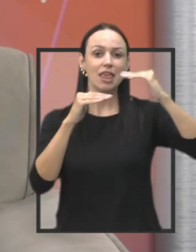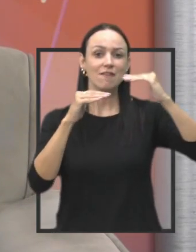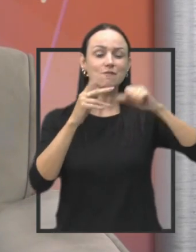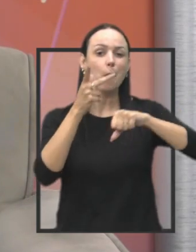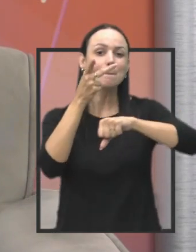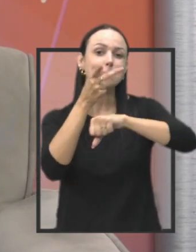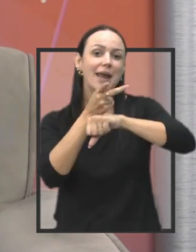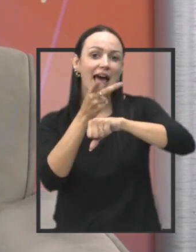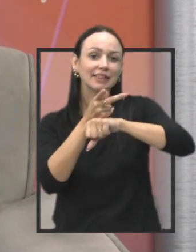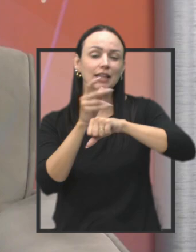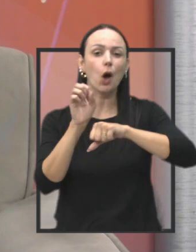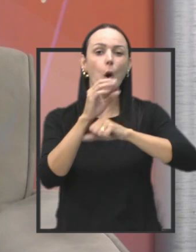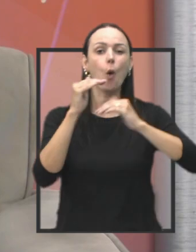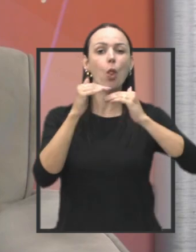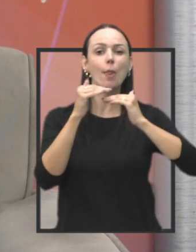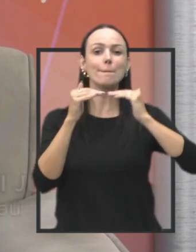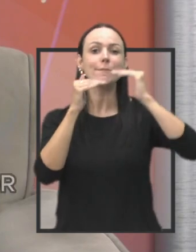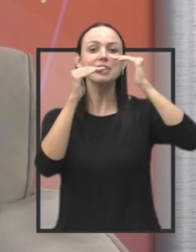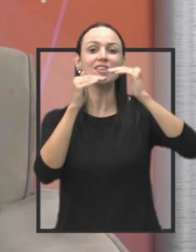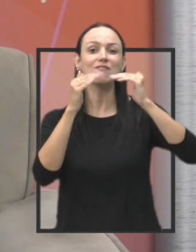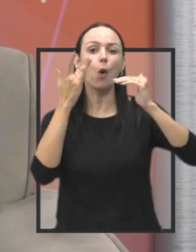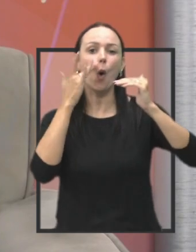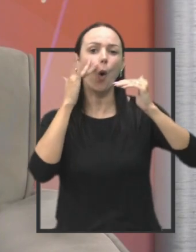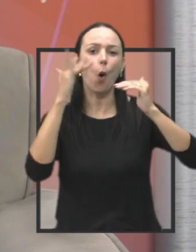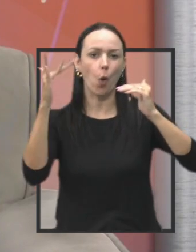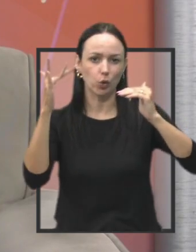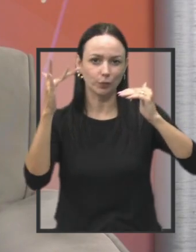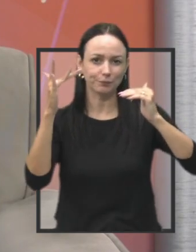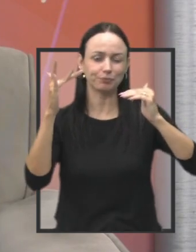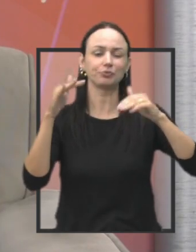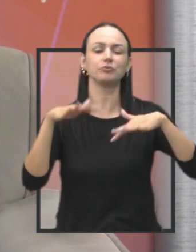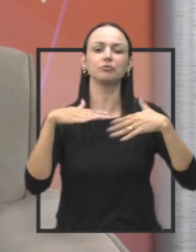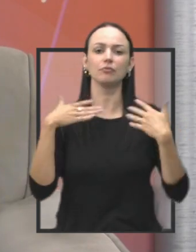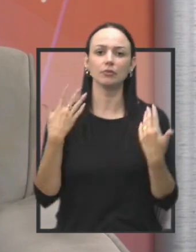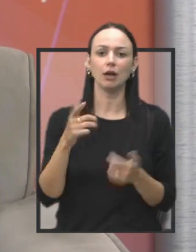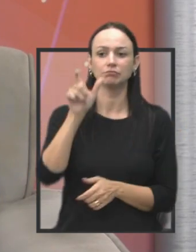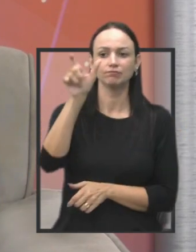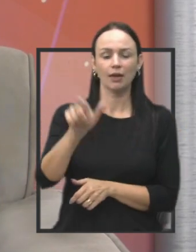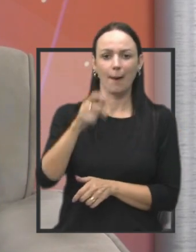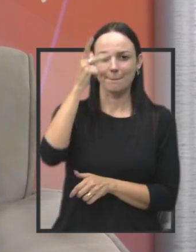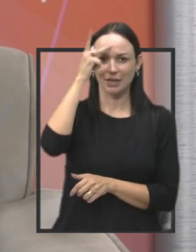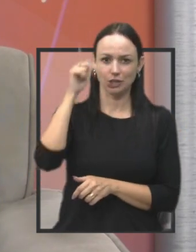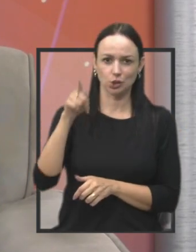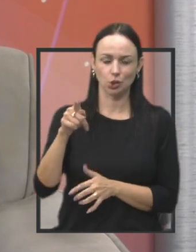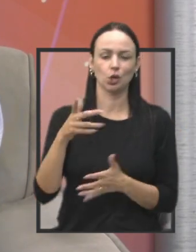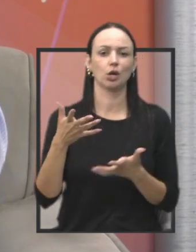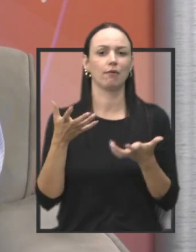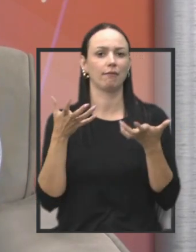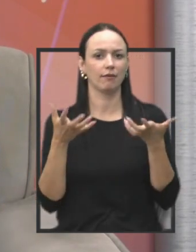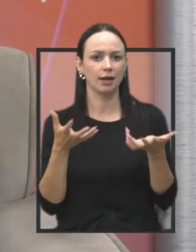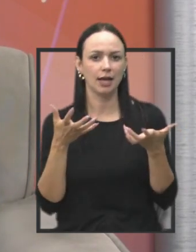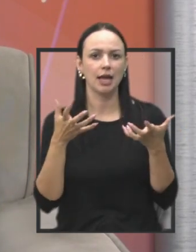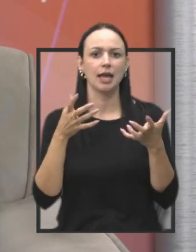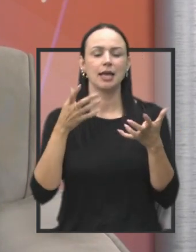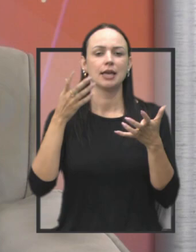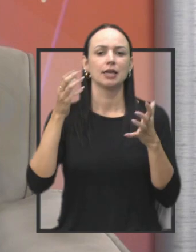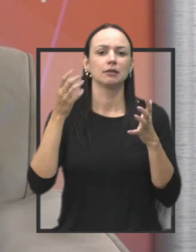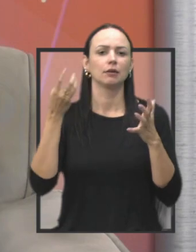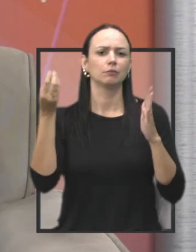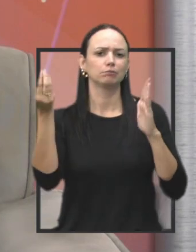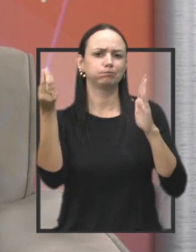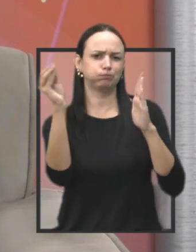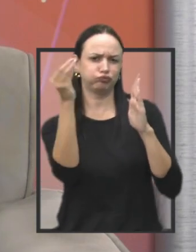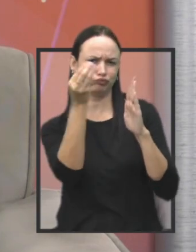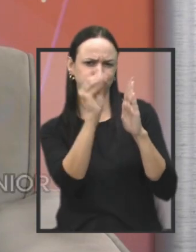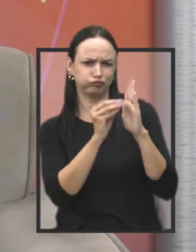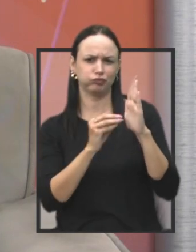Então, isso é uma informação relevante que o contribuinte que deseja já importar os dados para saber aquilo que